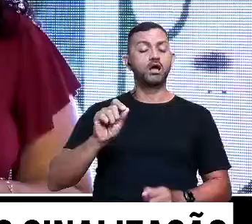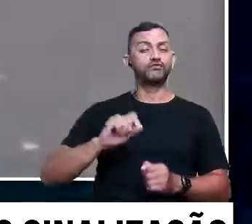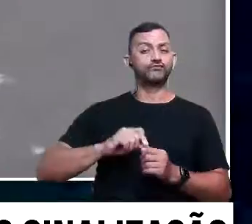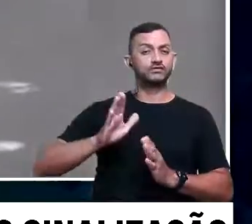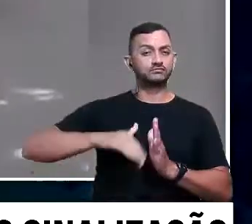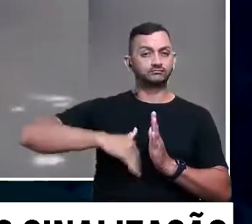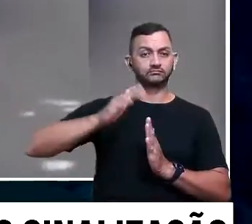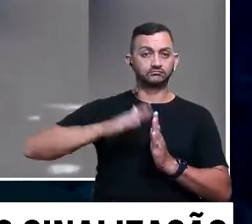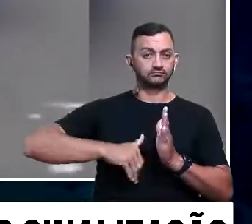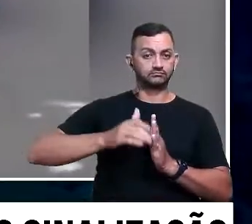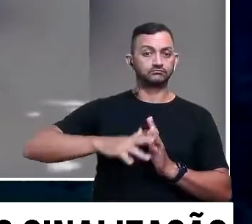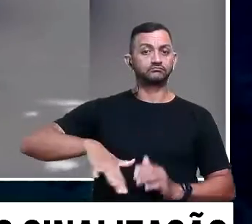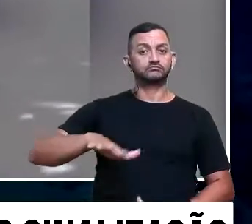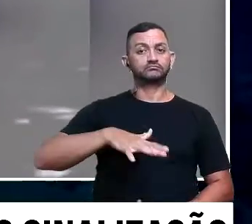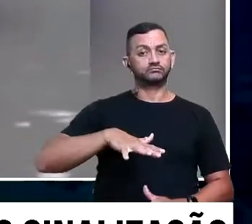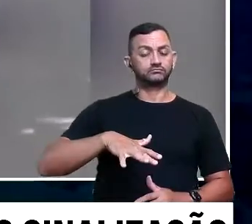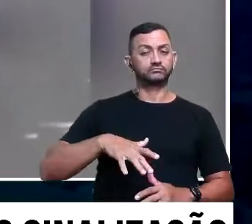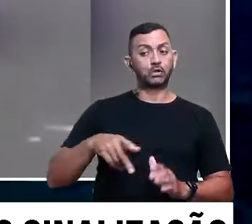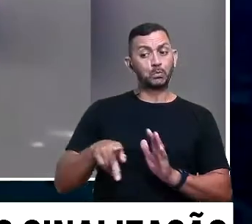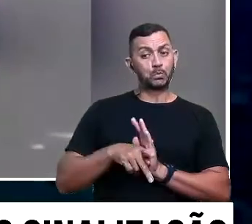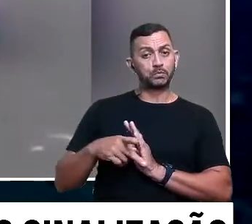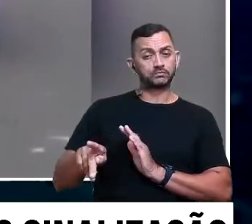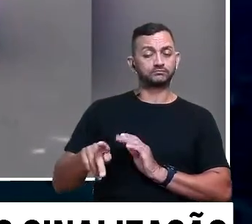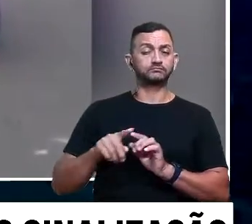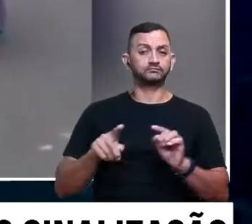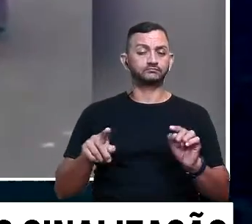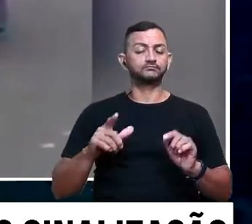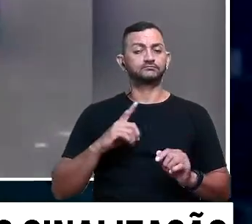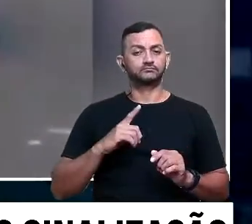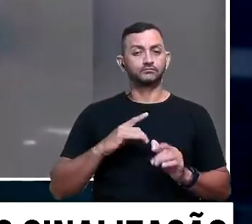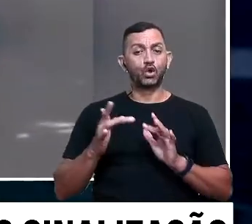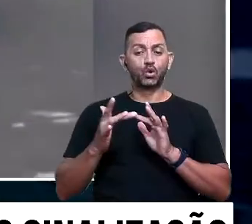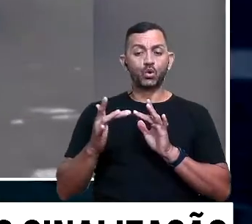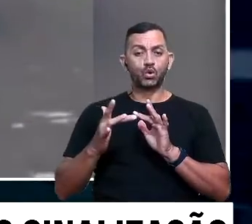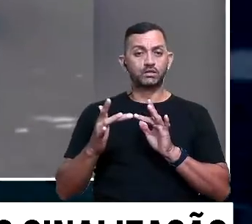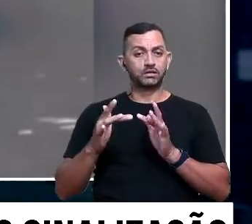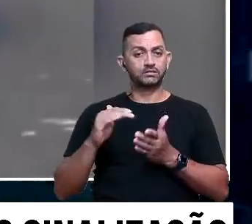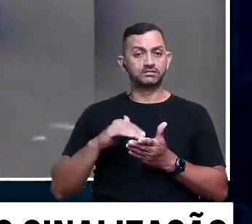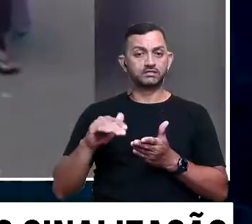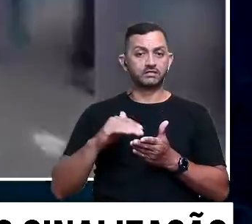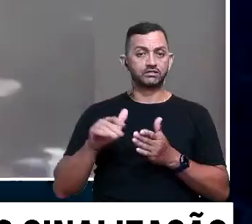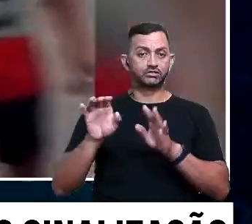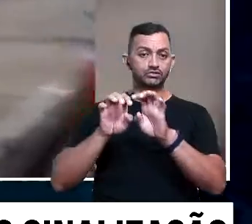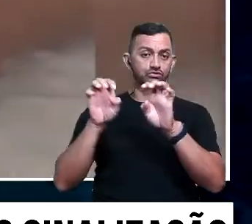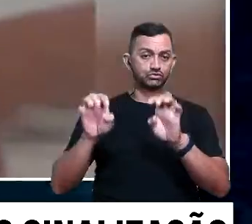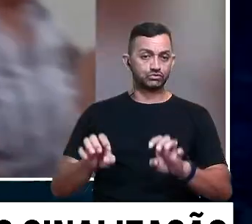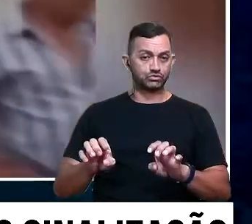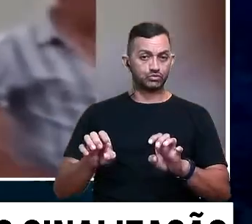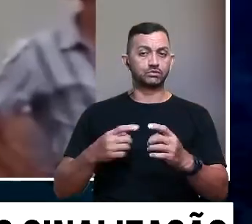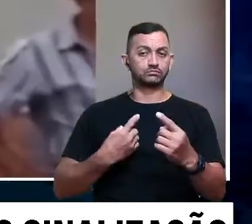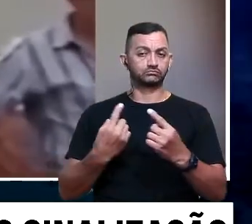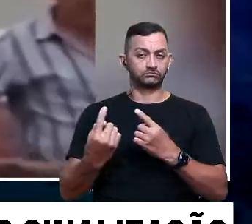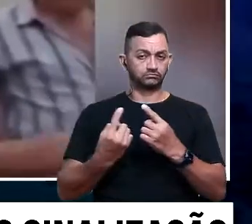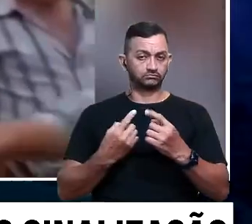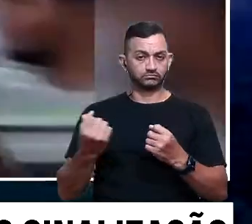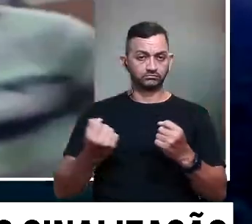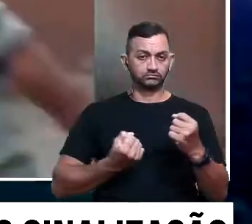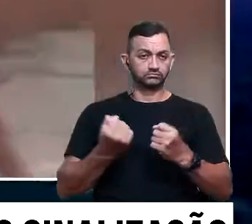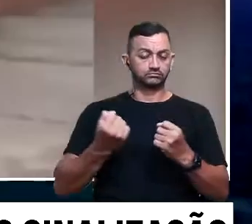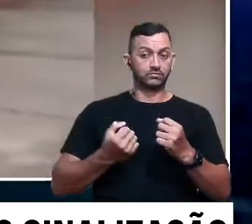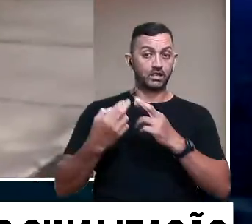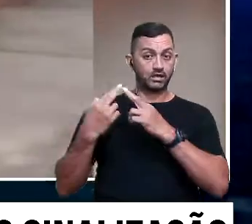eles fizeram essa sinalização improvisada no local. E aí, pessoal, nós entramos em contato com a Secretaria de Trânsito,